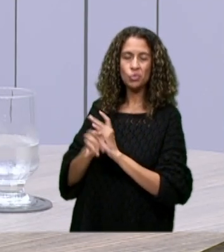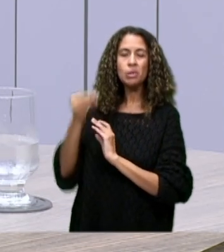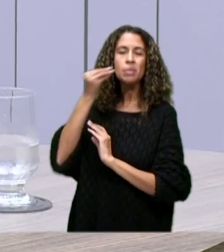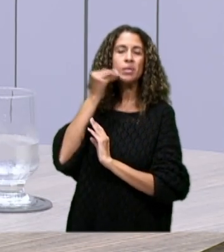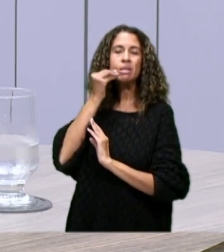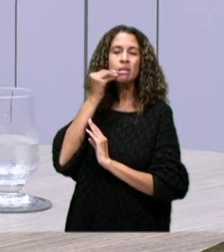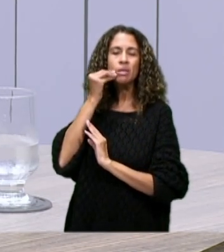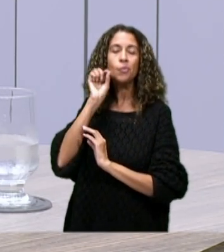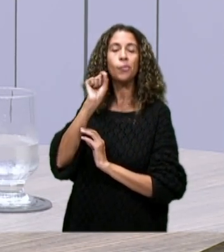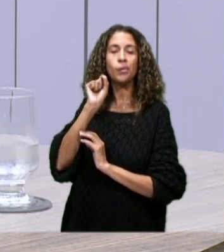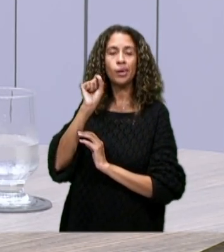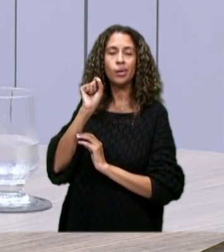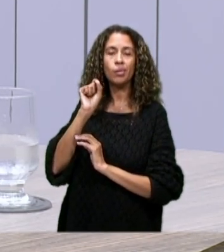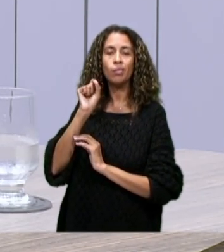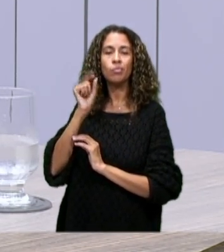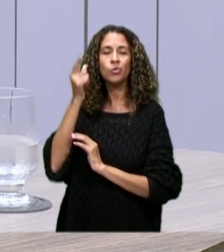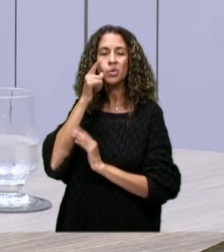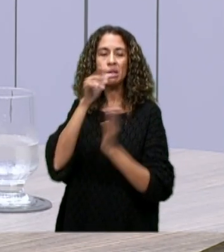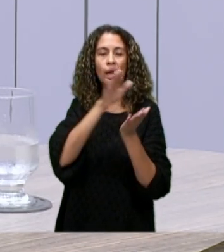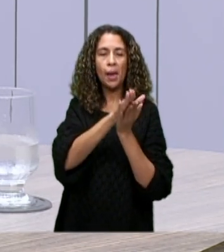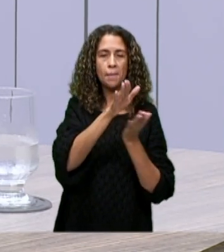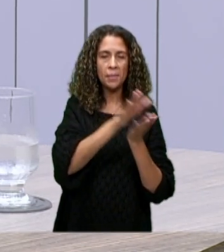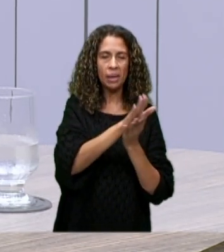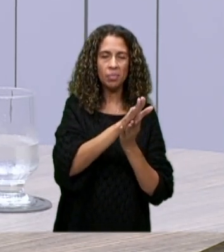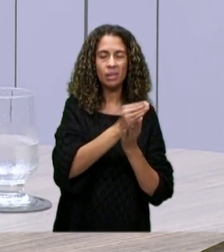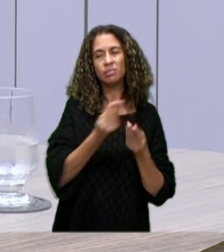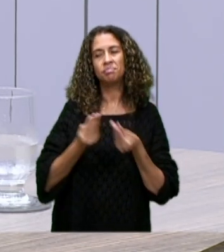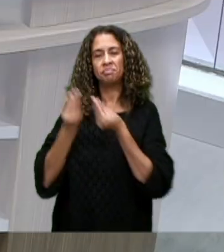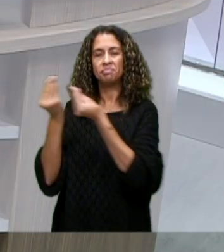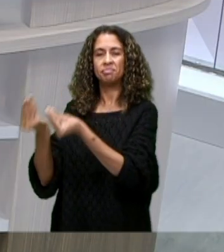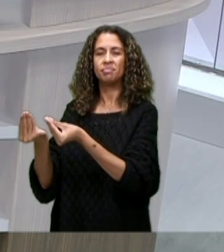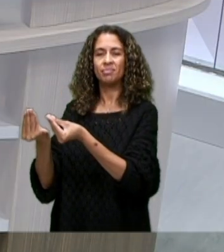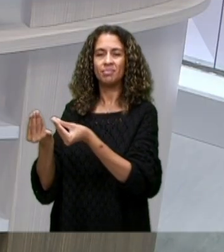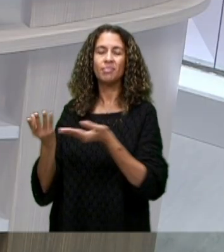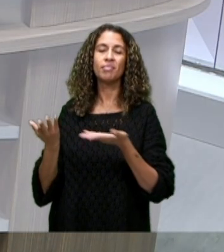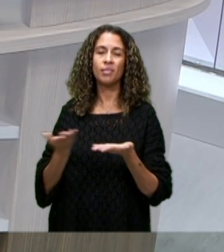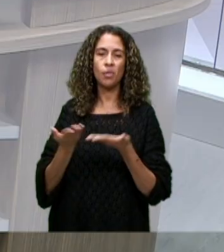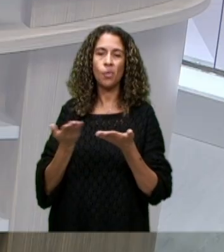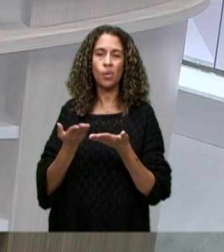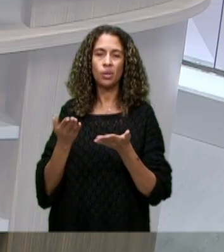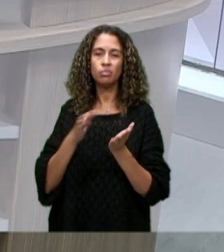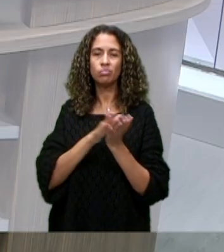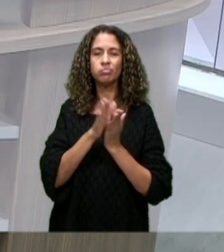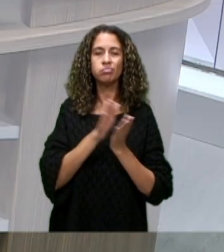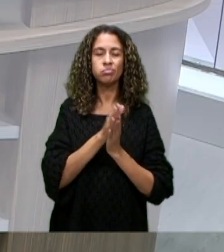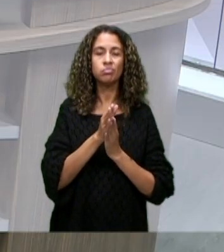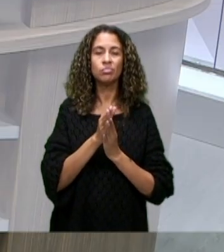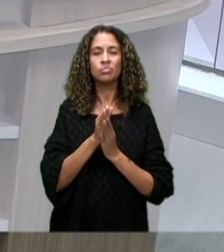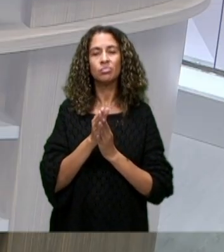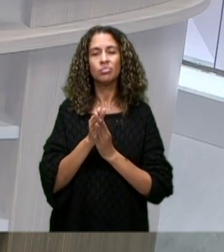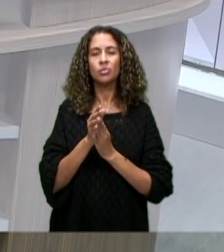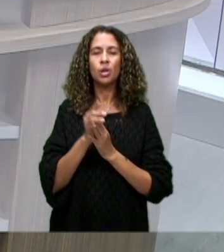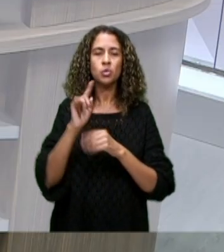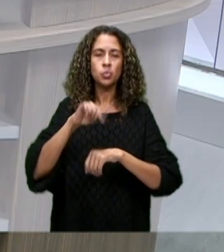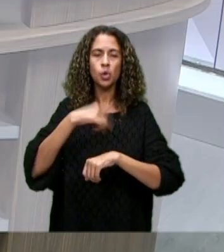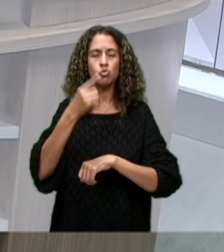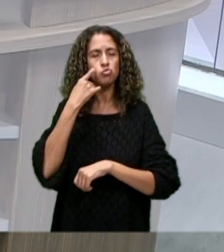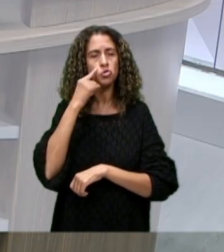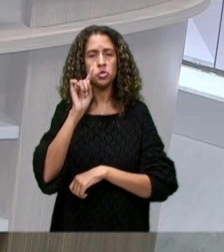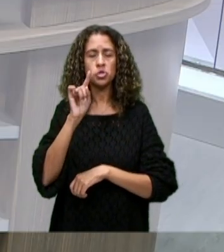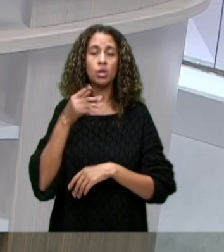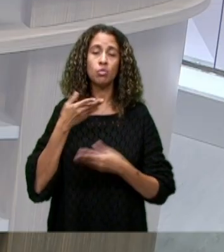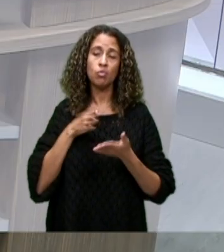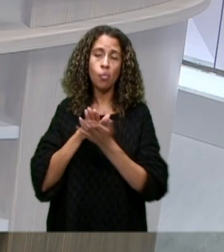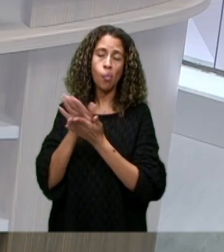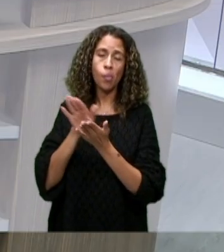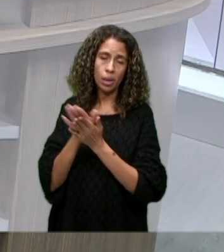vender na pré-venda para mandar imprimir. Inclusive, estou mandando agora, nos próximos horas ou dias, o livro para a